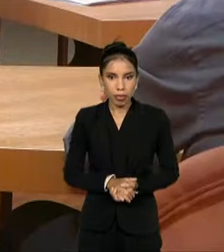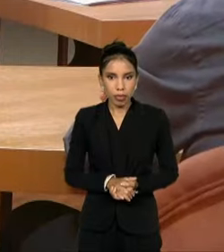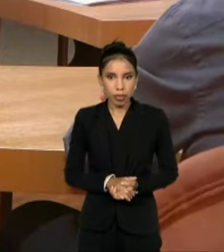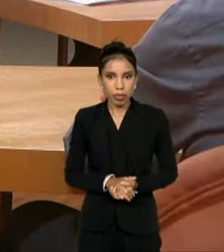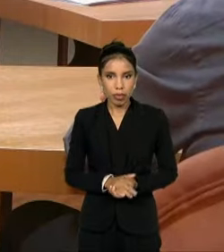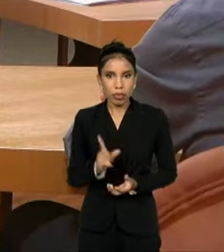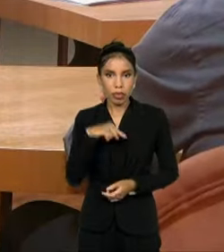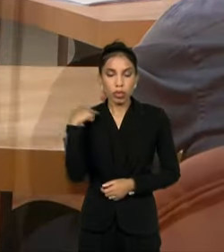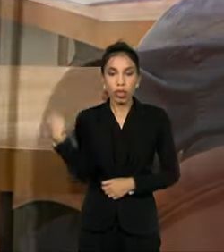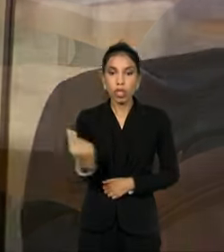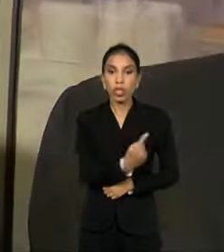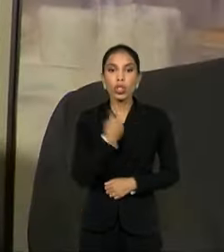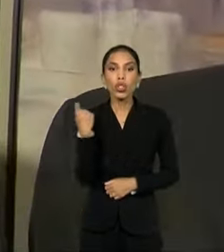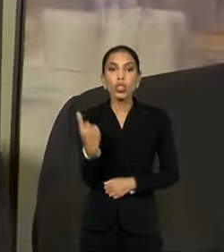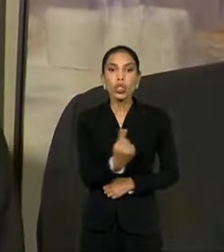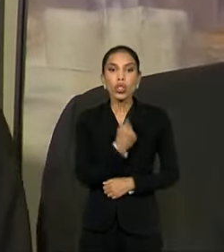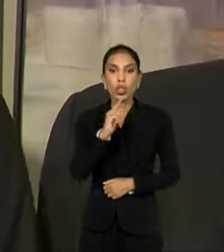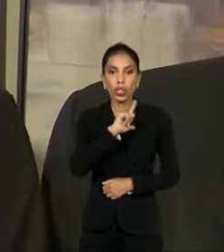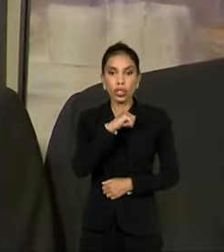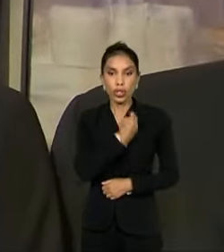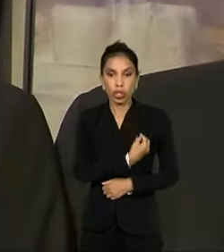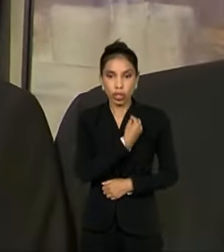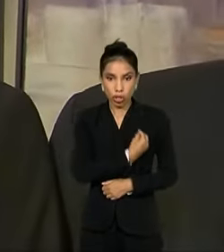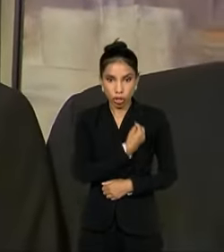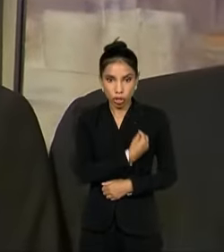Nós estamos diante de um caso